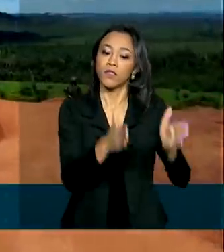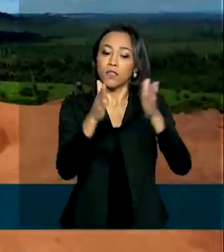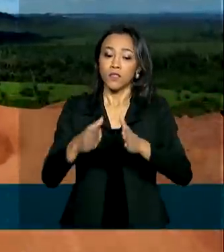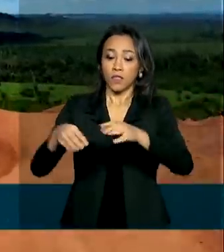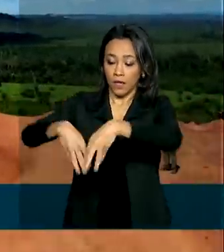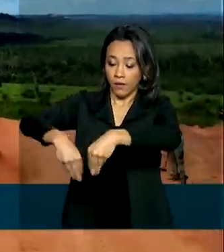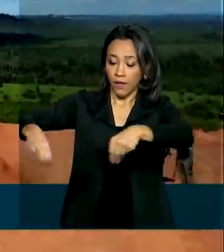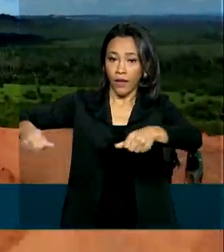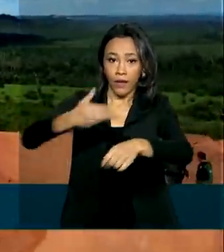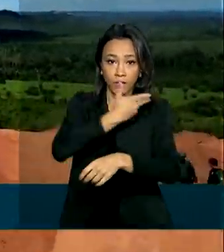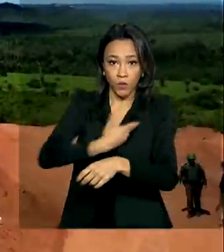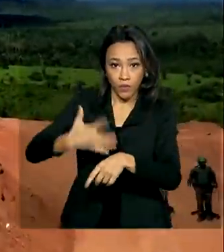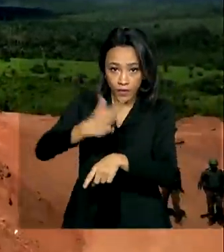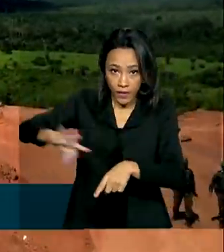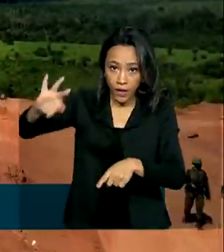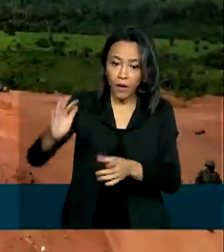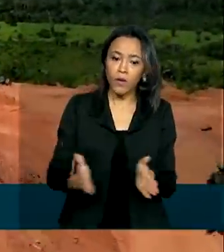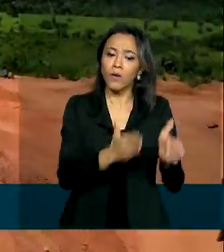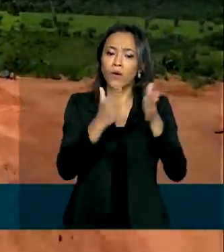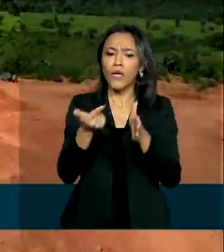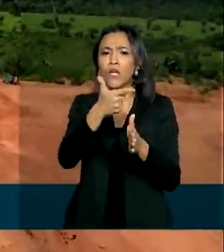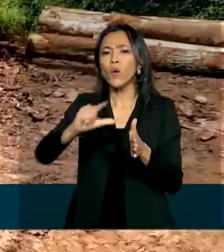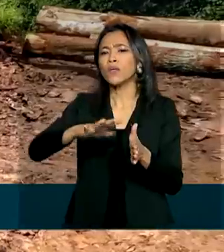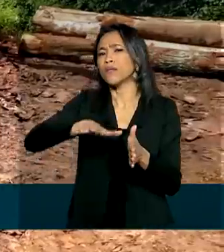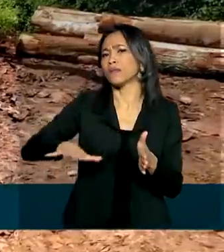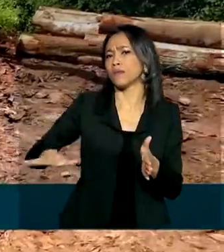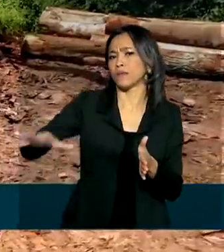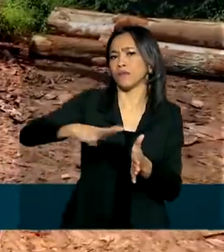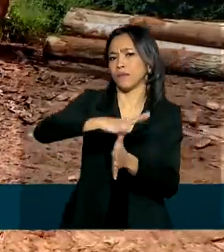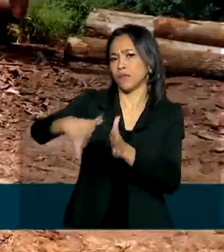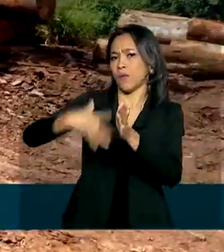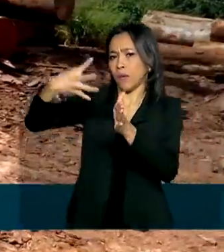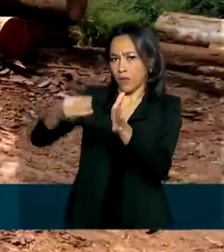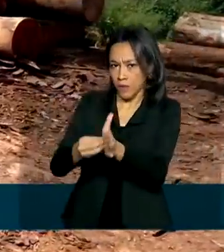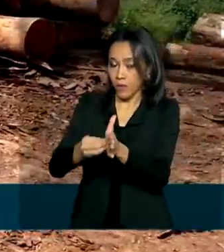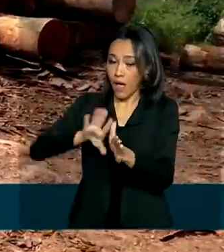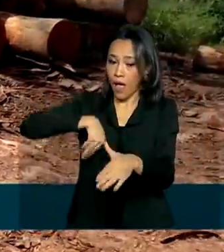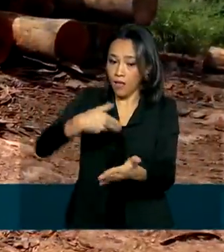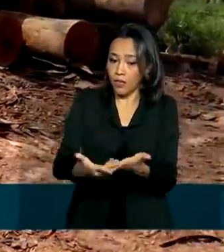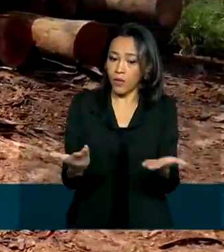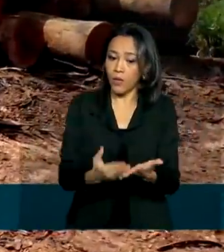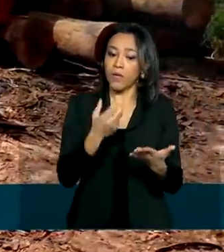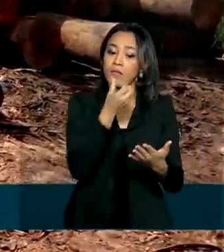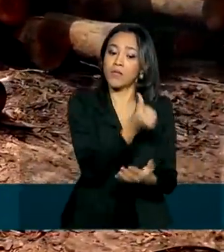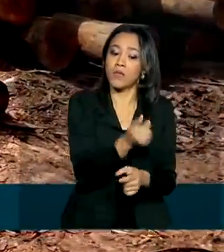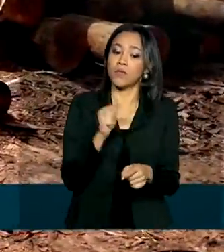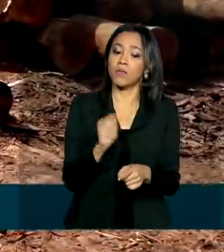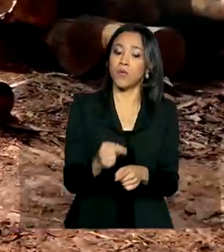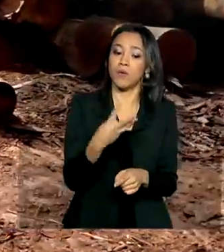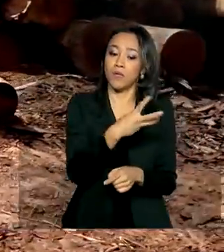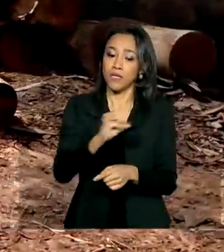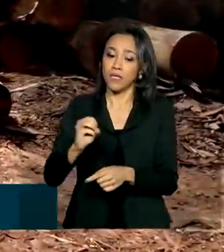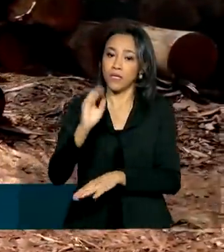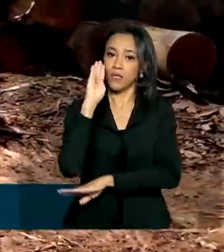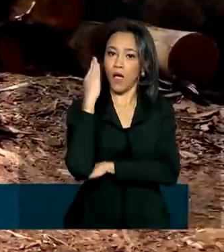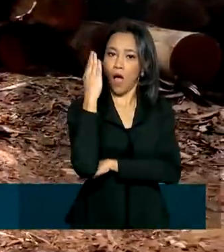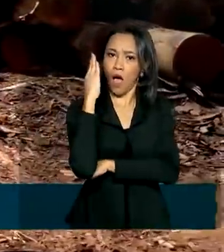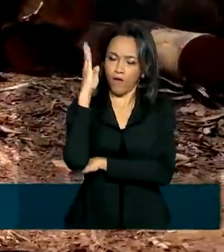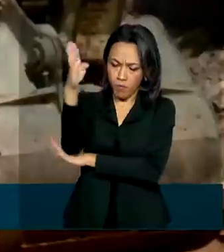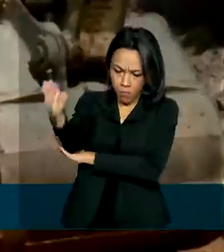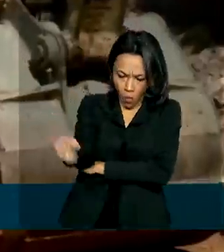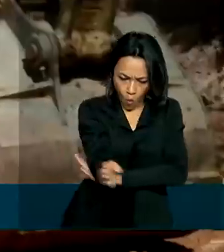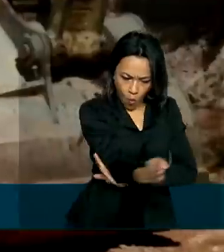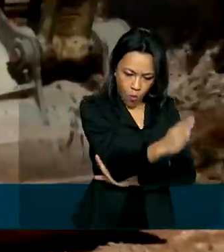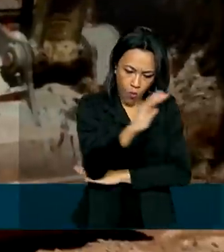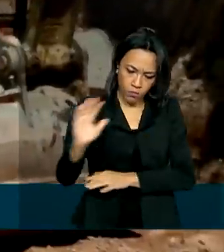de conservação e em outras áreas da Amazônia Legal. Até o momento foram apreendidos 6.300 metros cúbicos de madeira ilegal